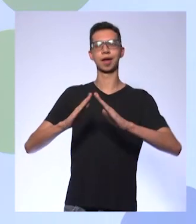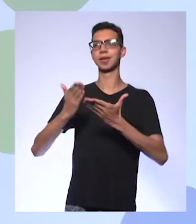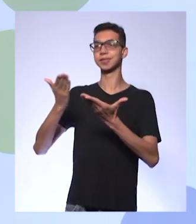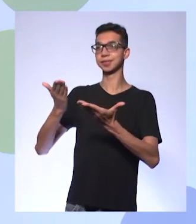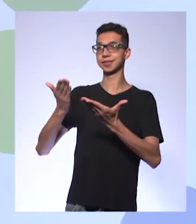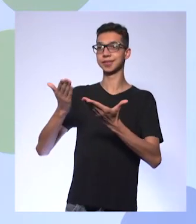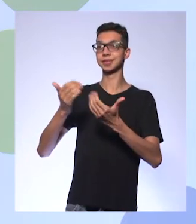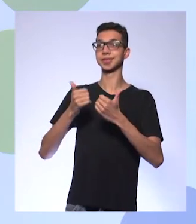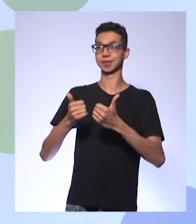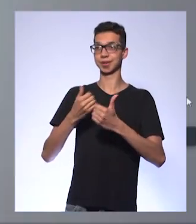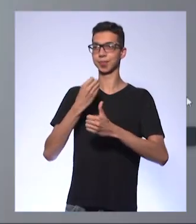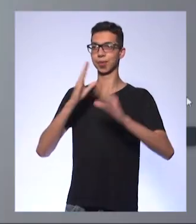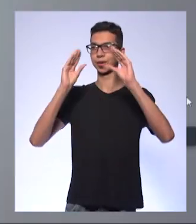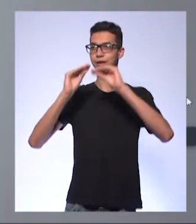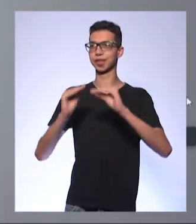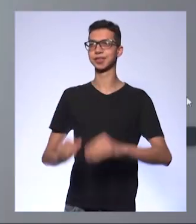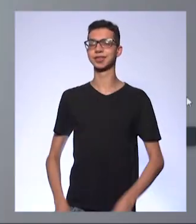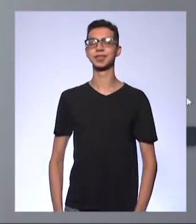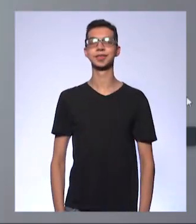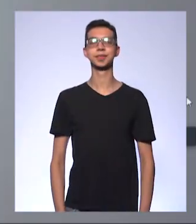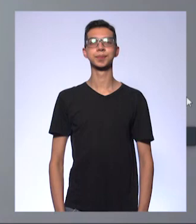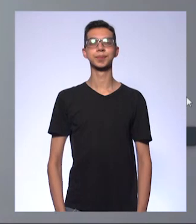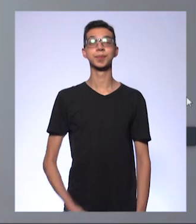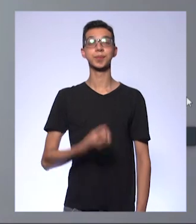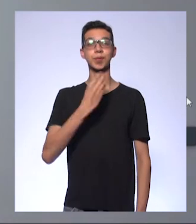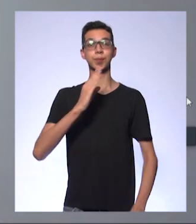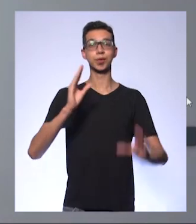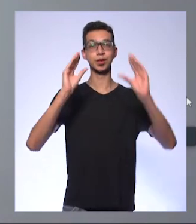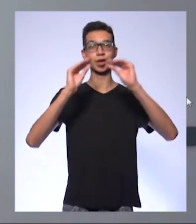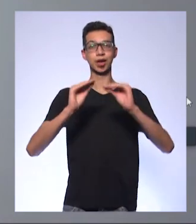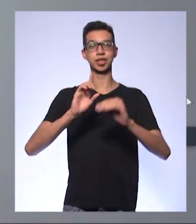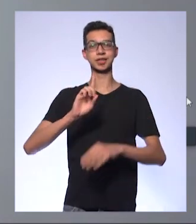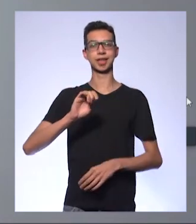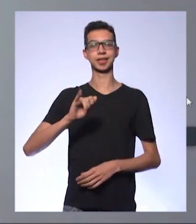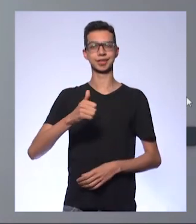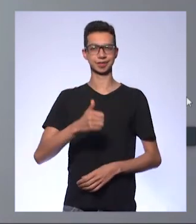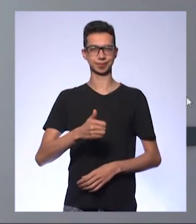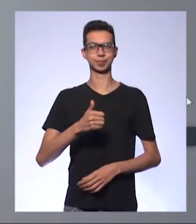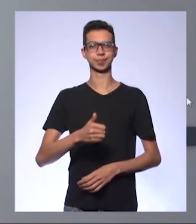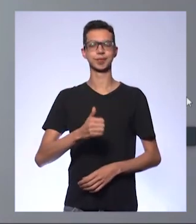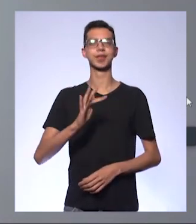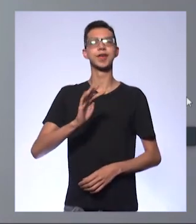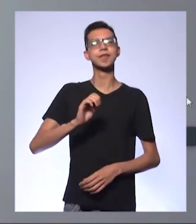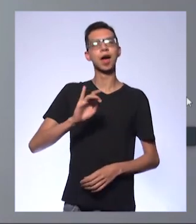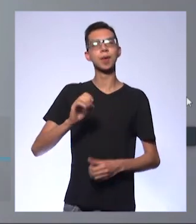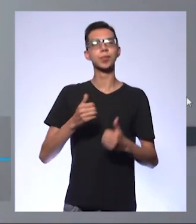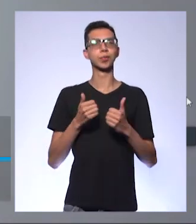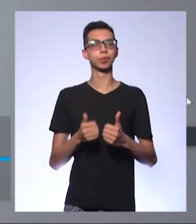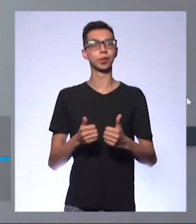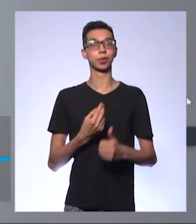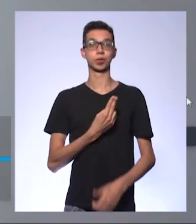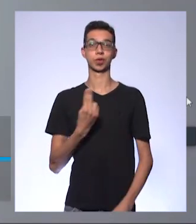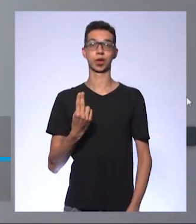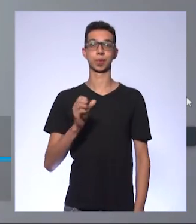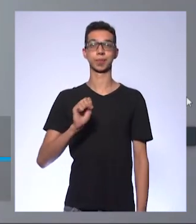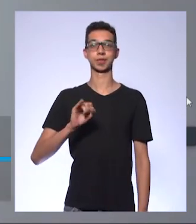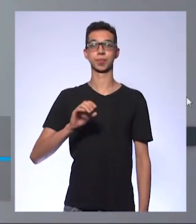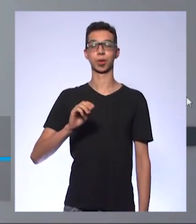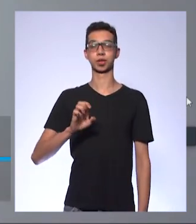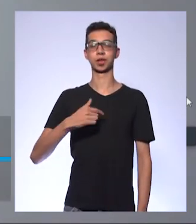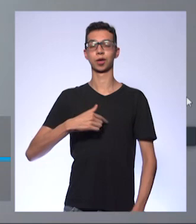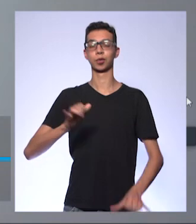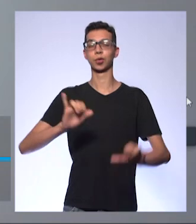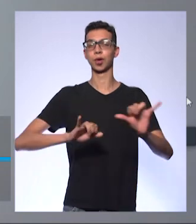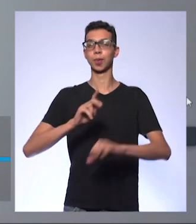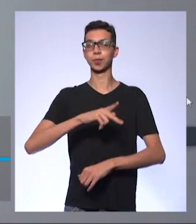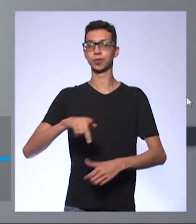Simone, tudo bem? Boa noite. Boa noite, Dani, tudo bem? Tudo bem, Fábio? Meu nome é Simone, sou professora de Química, eu vou estar com